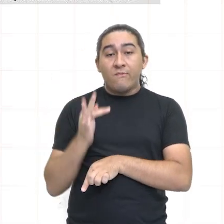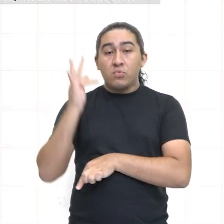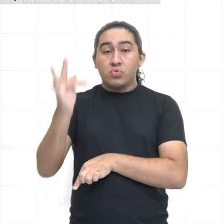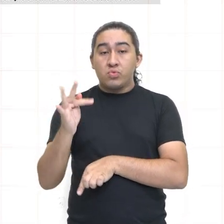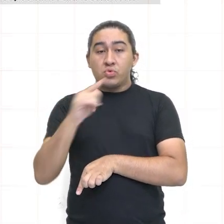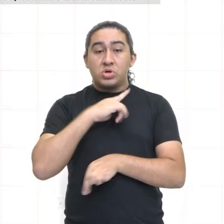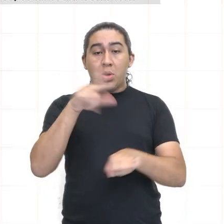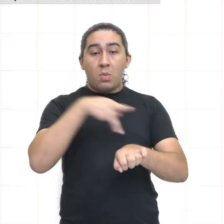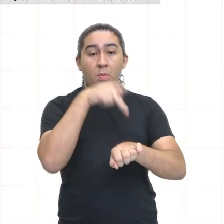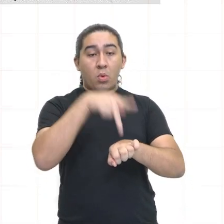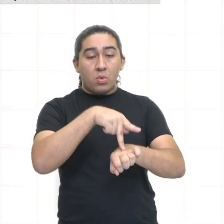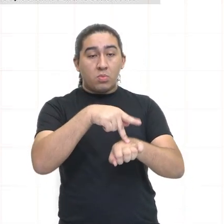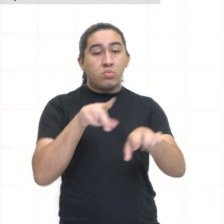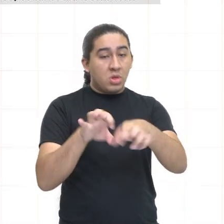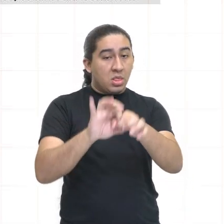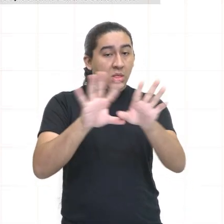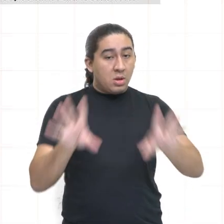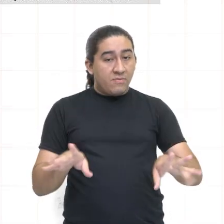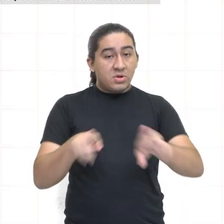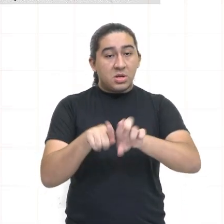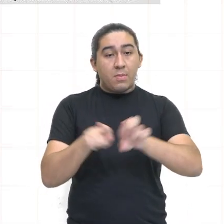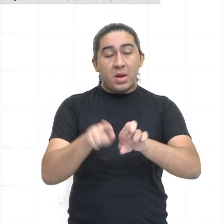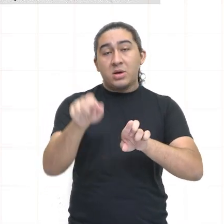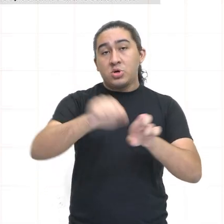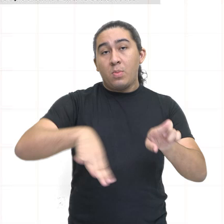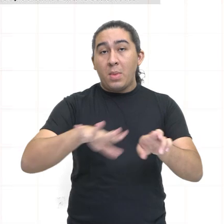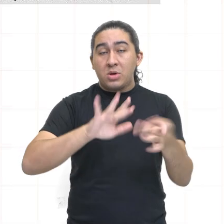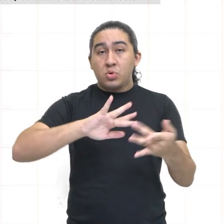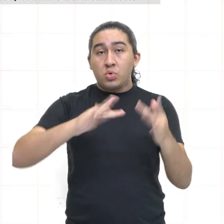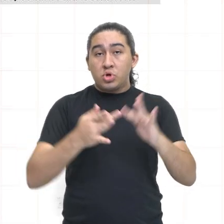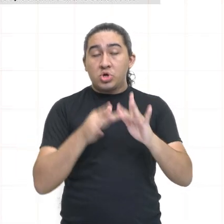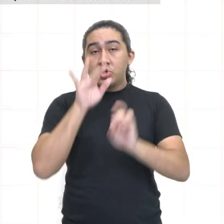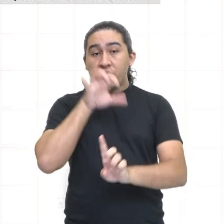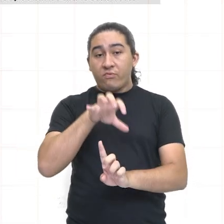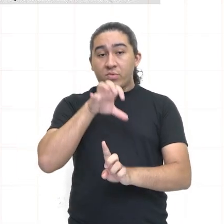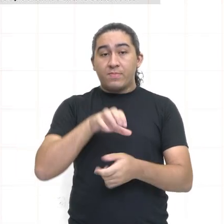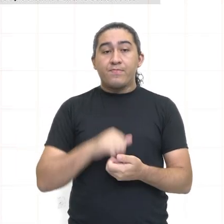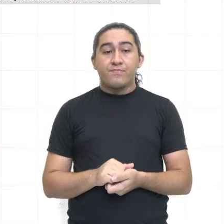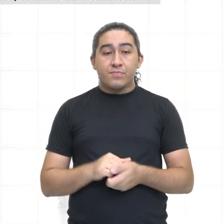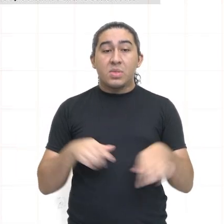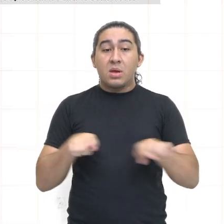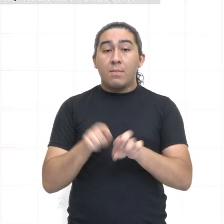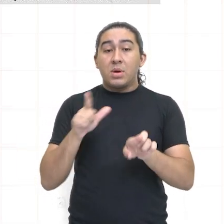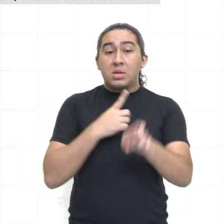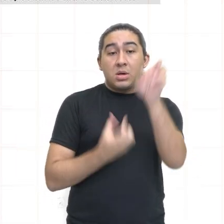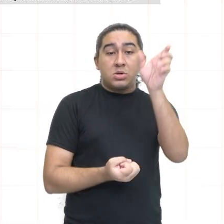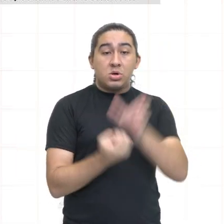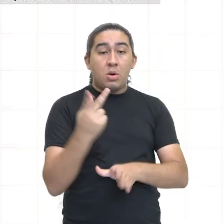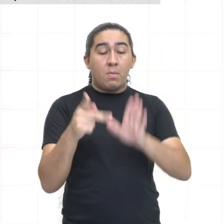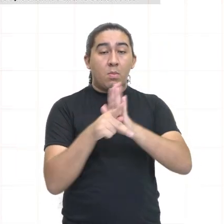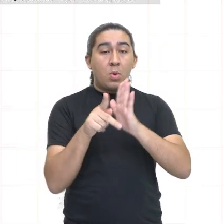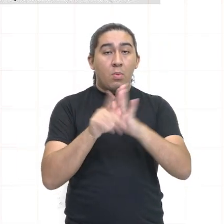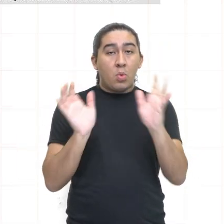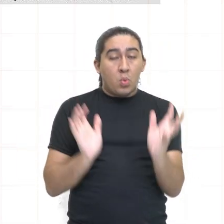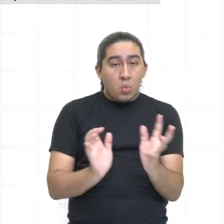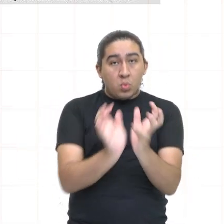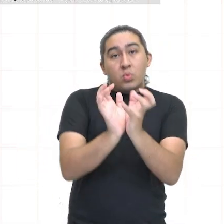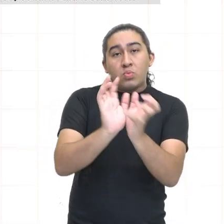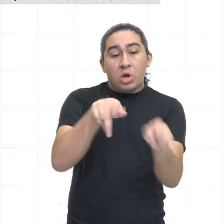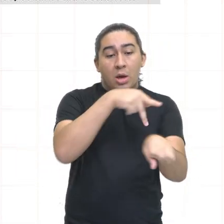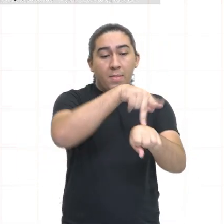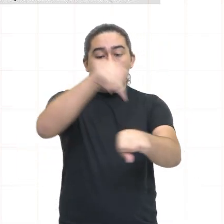das nações libertadas e esferas de influência. Há também a criação das Nações